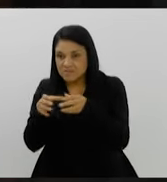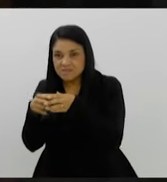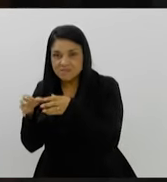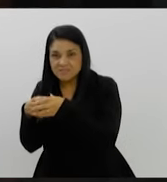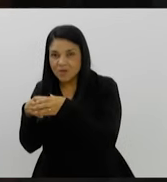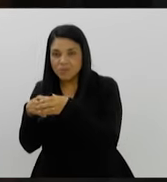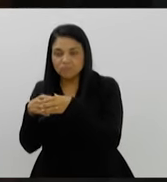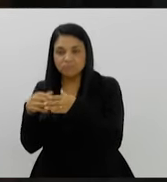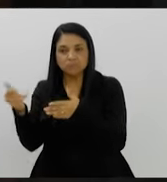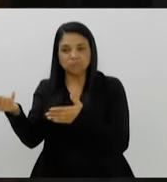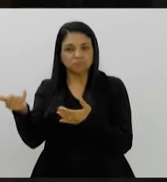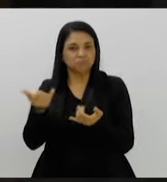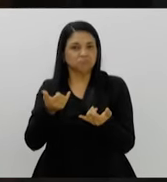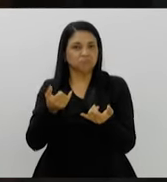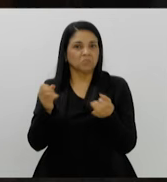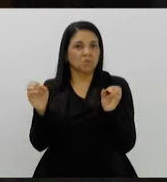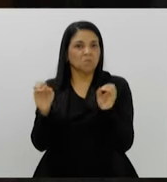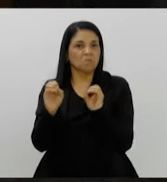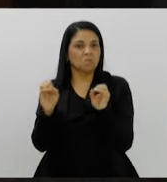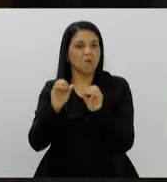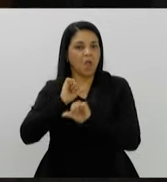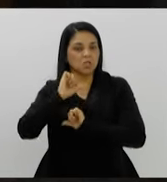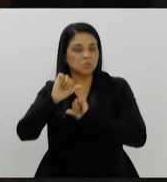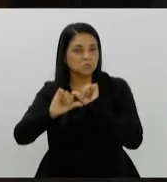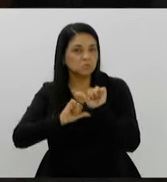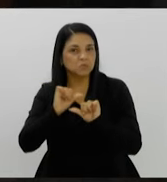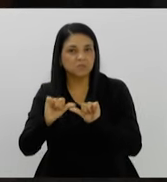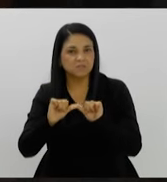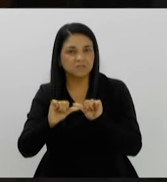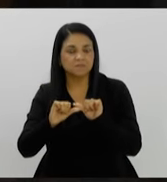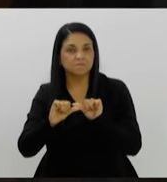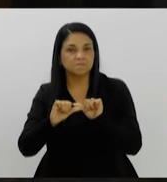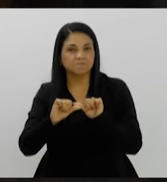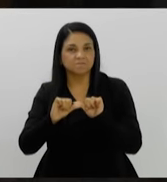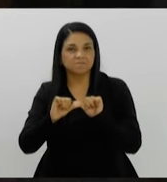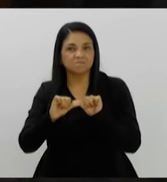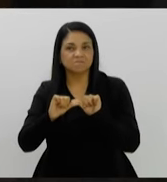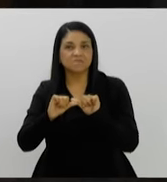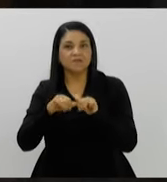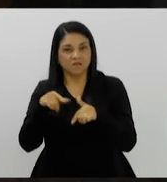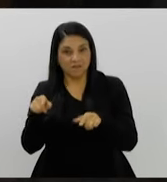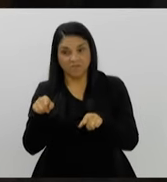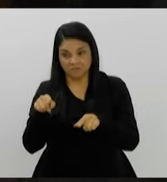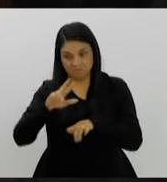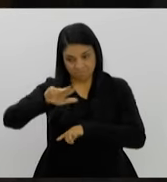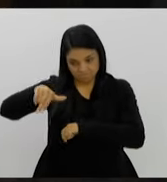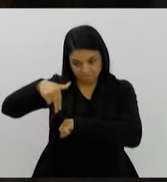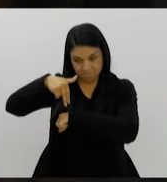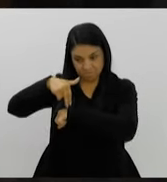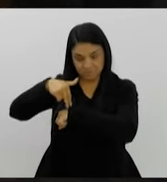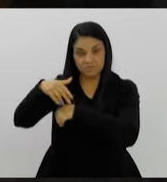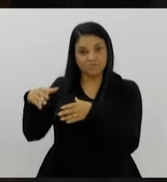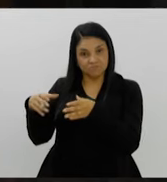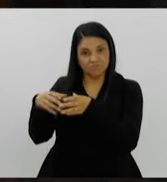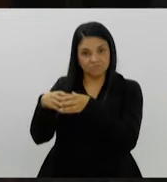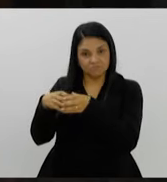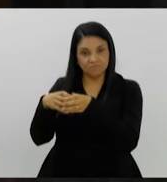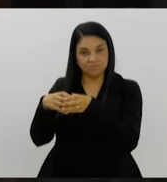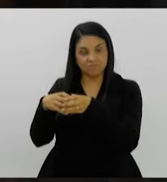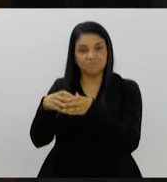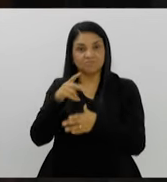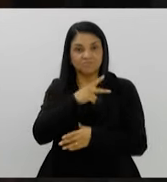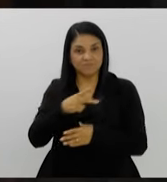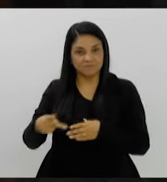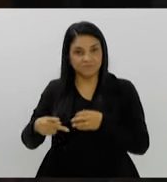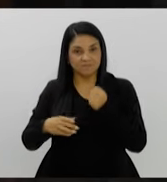foram comunicadas sobre as mudanças do deputado máo Galberto e aqui vossa excelência faz presente que é o presidente da Comissão de segurança